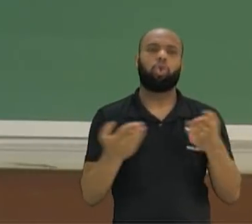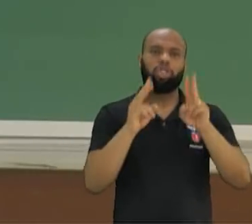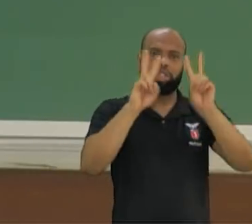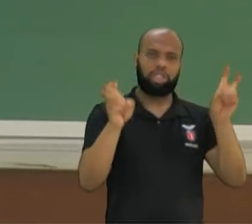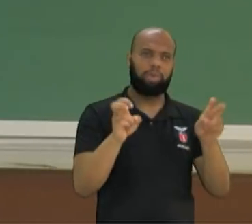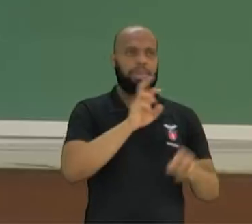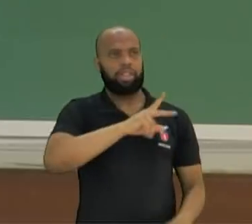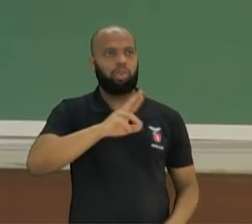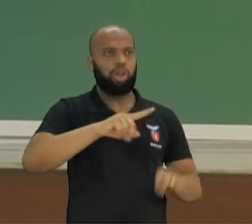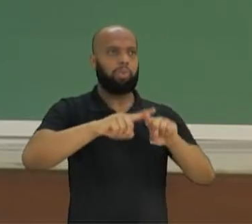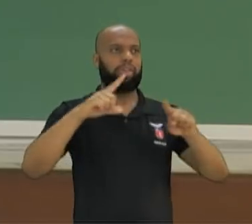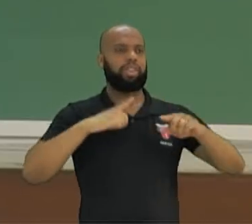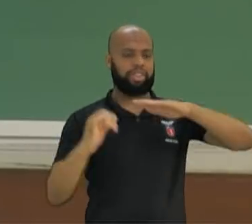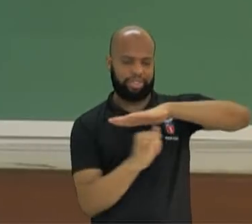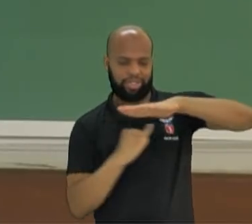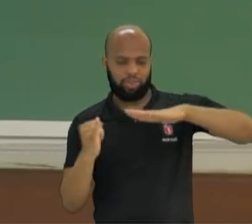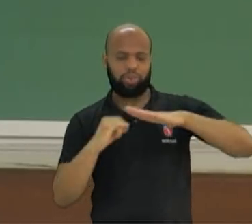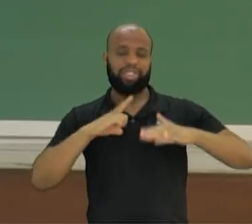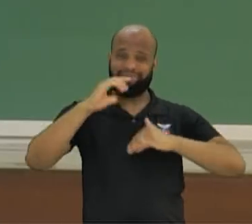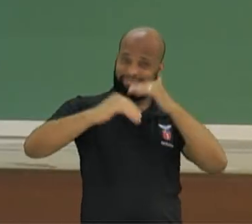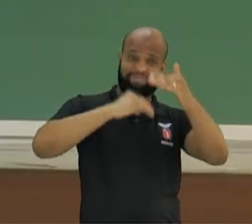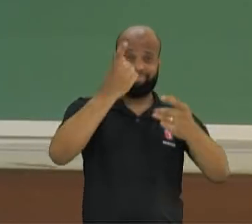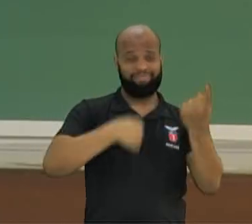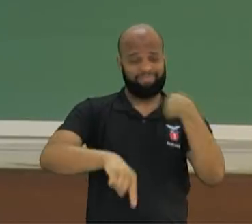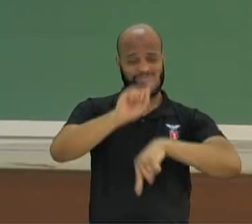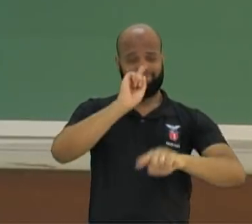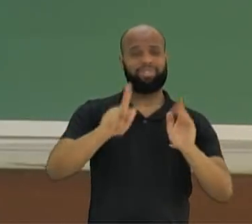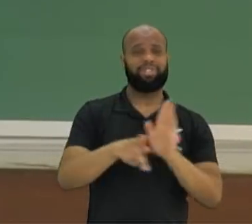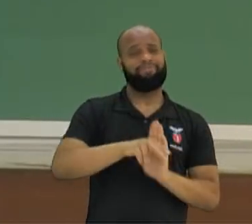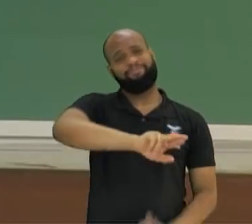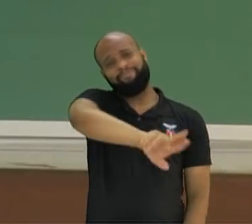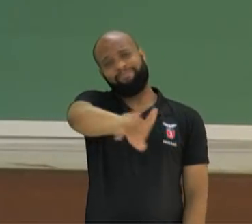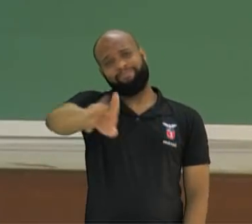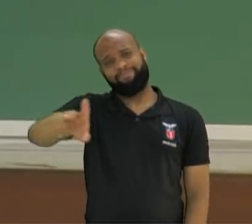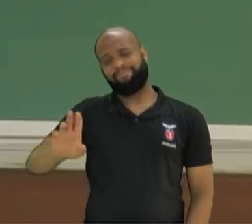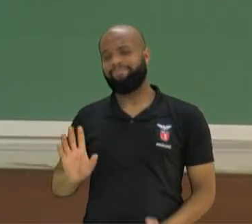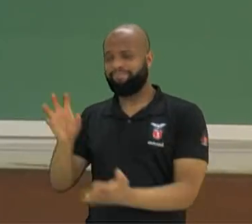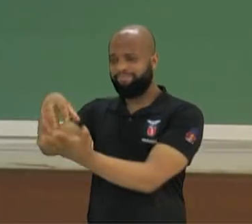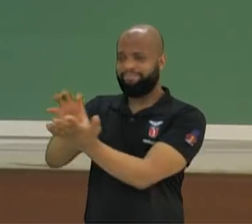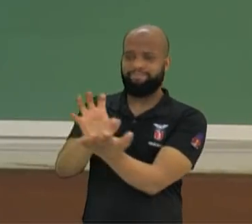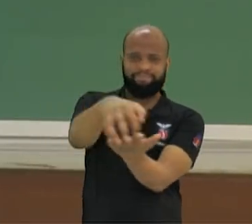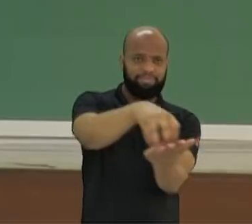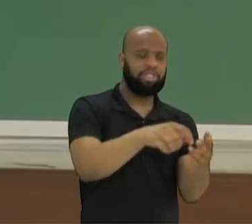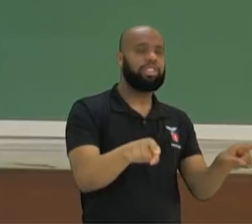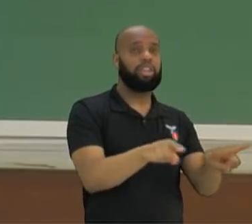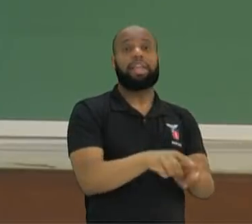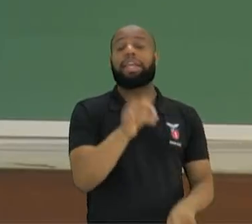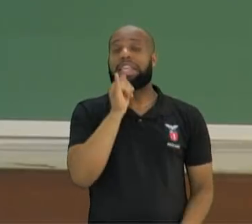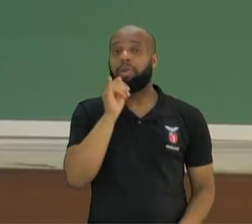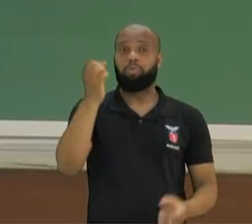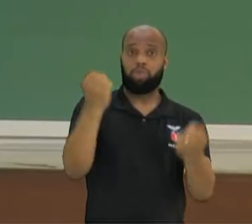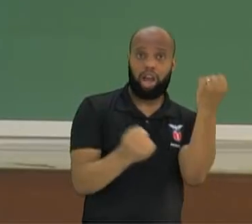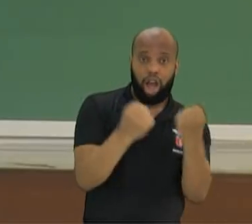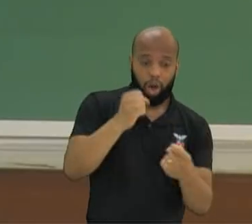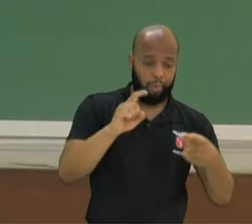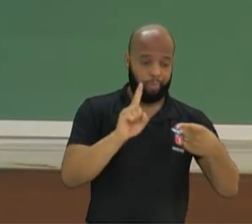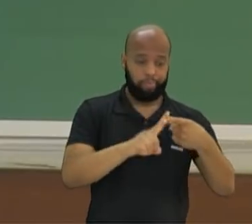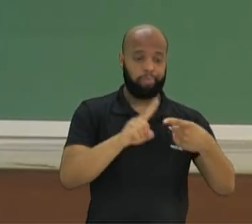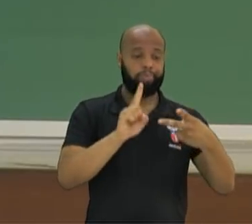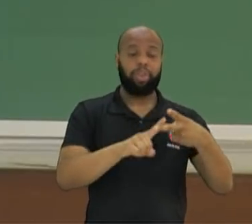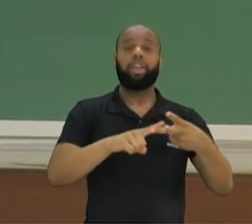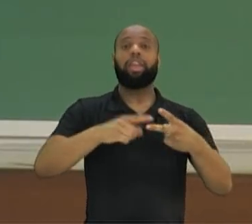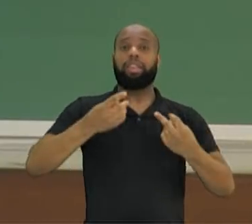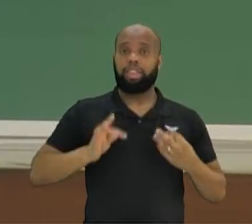aqui, a indústria é muito desenvolvida, nas mais diversas categorias, automobilística, eletrônica, mecânica,